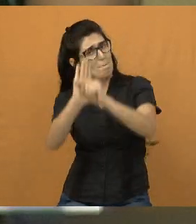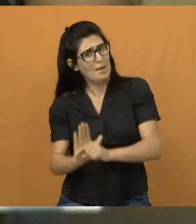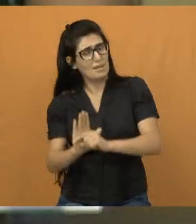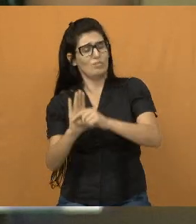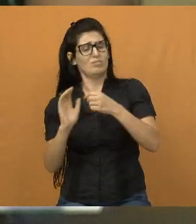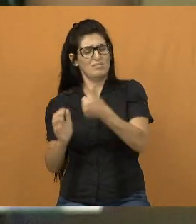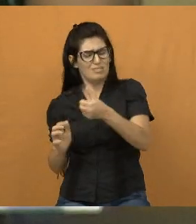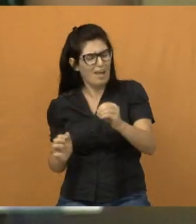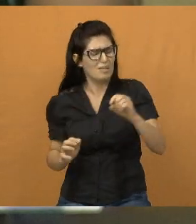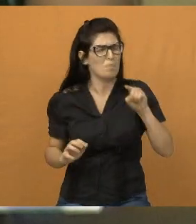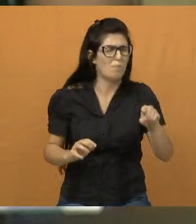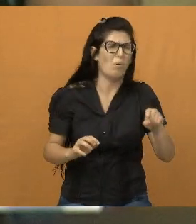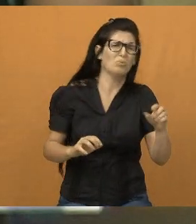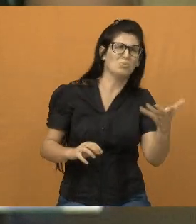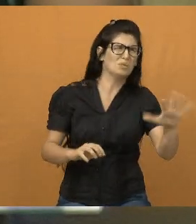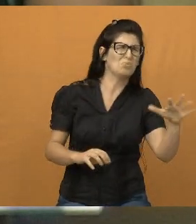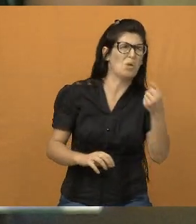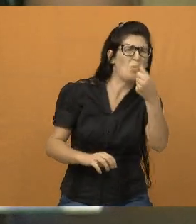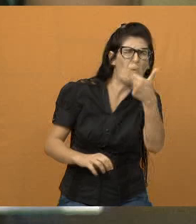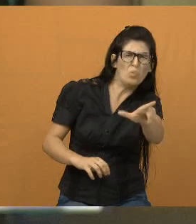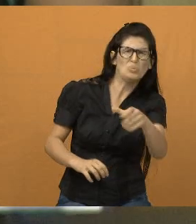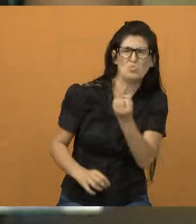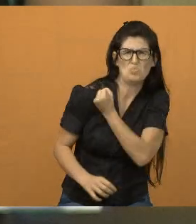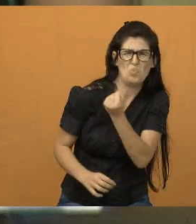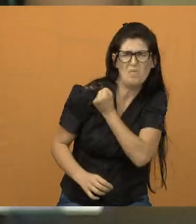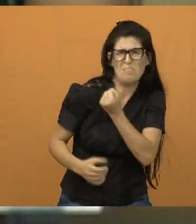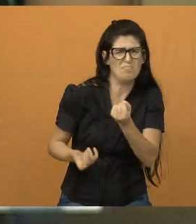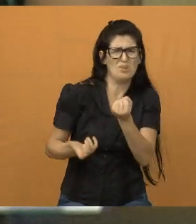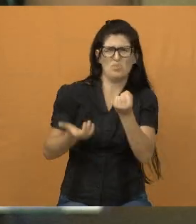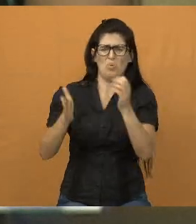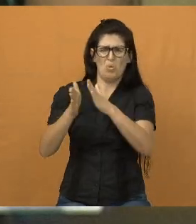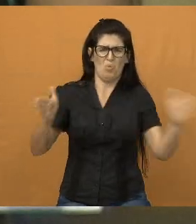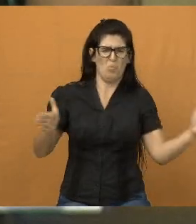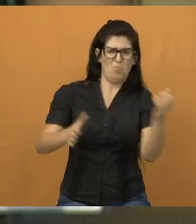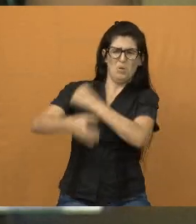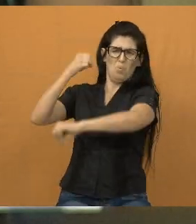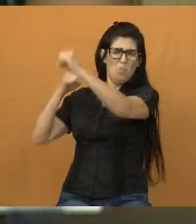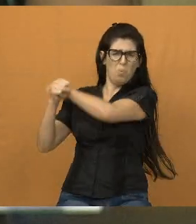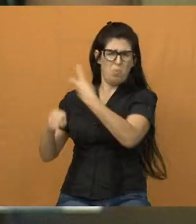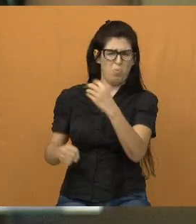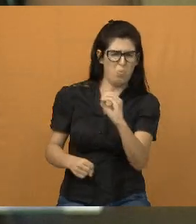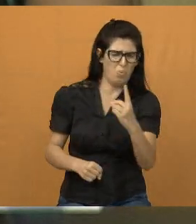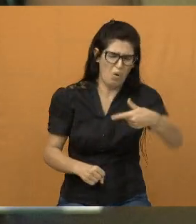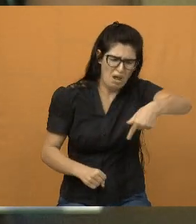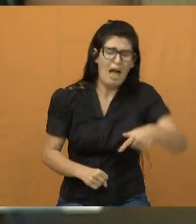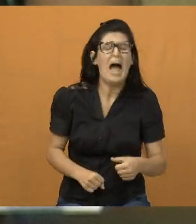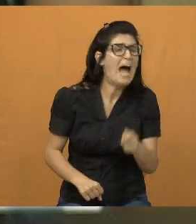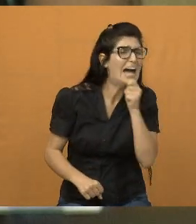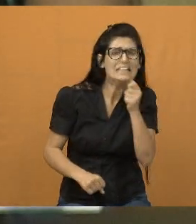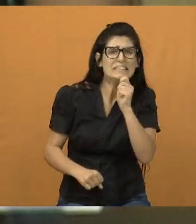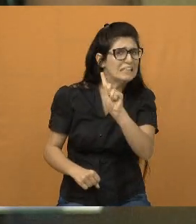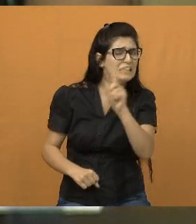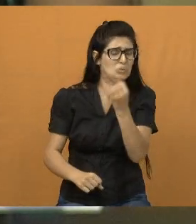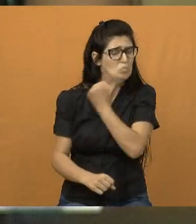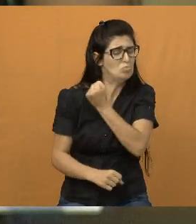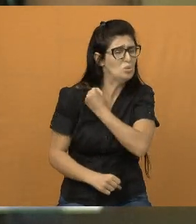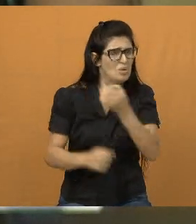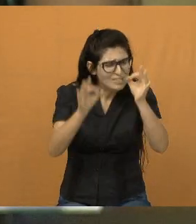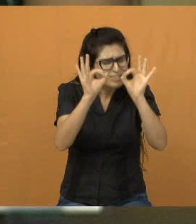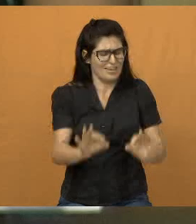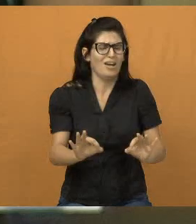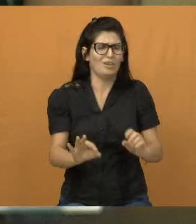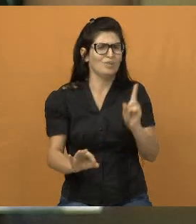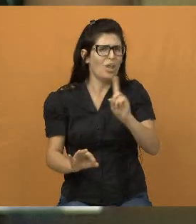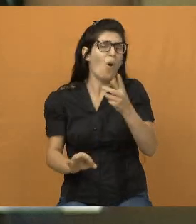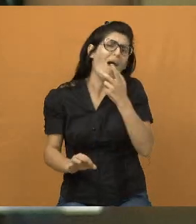ponto alguma coisa, muito próximo do primeiro e segundo quadrimestre. E que ela ainda não está fechada, pode ser que diminua ainda